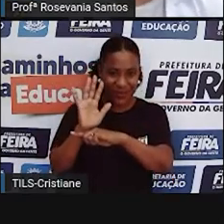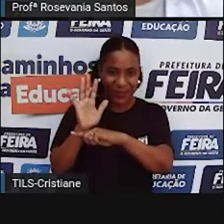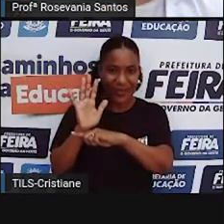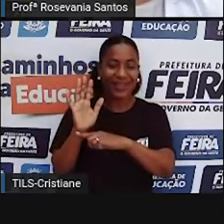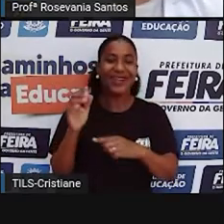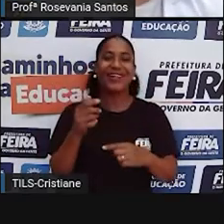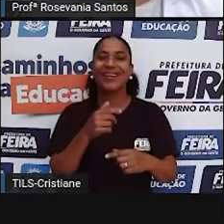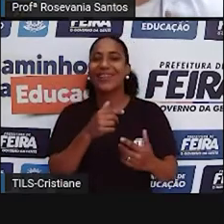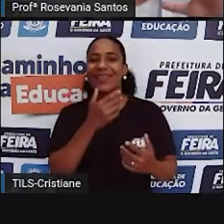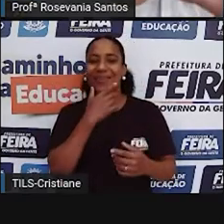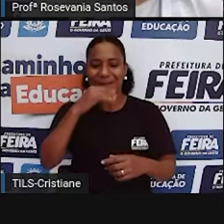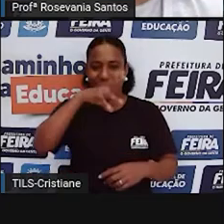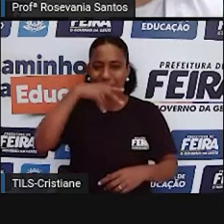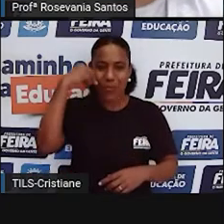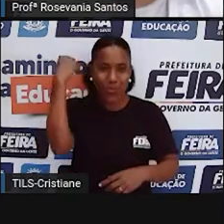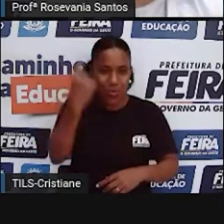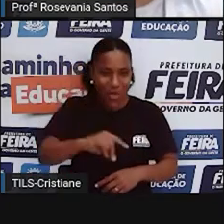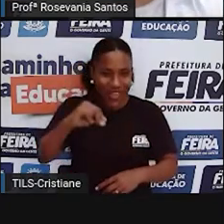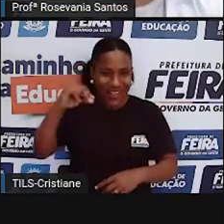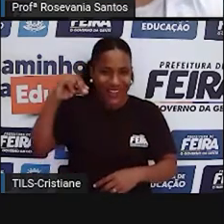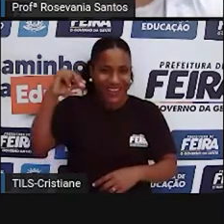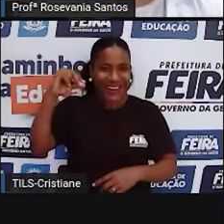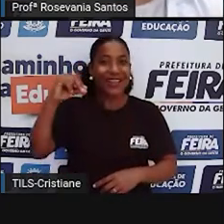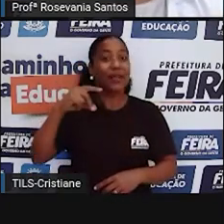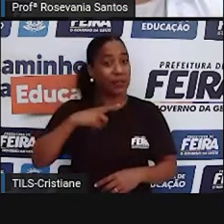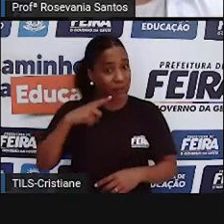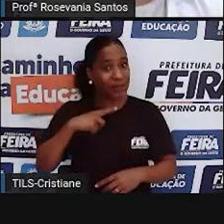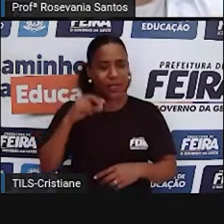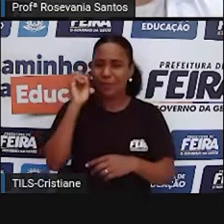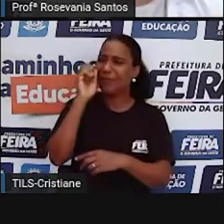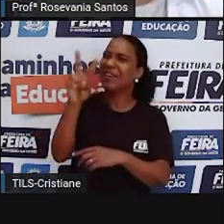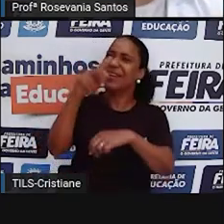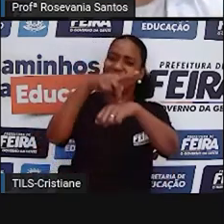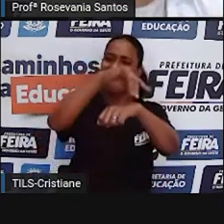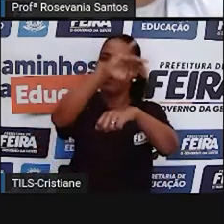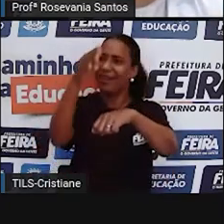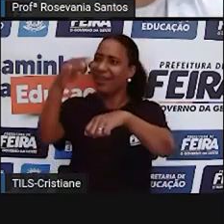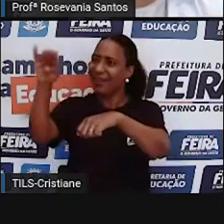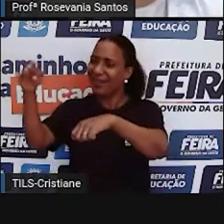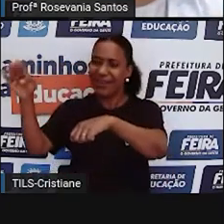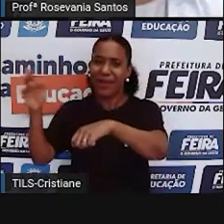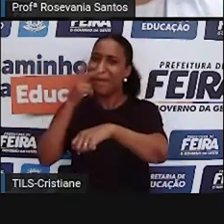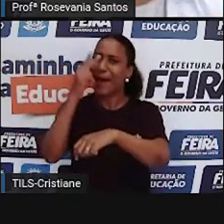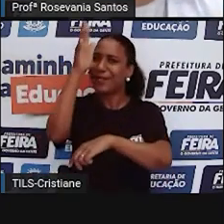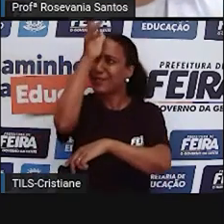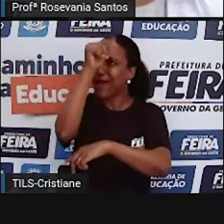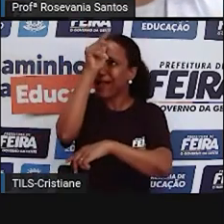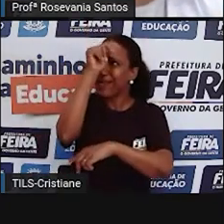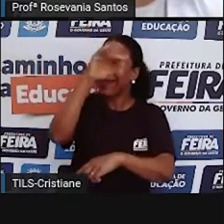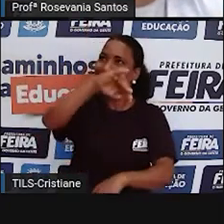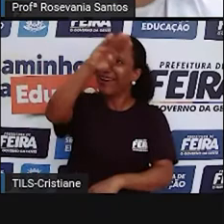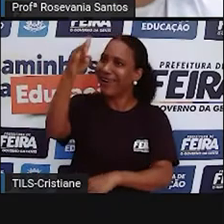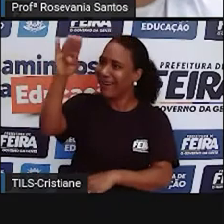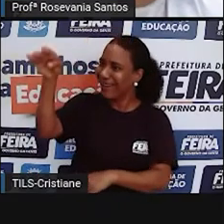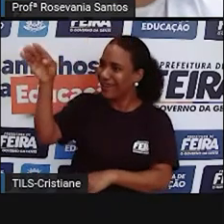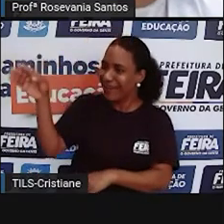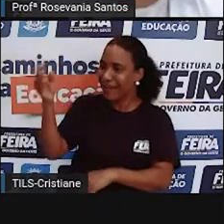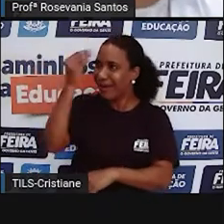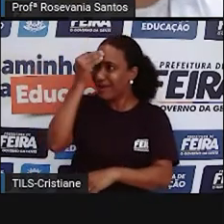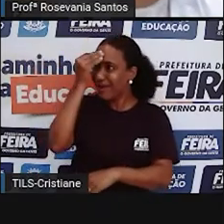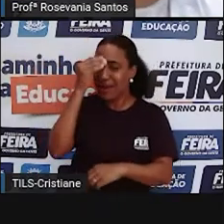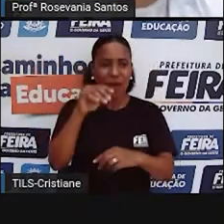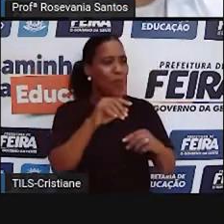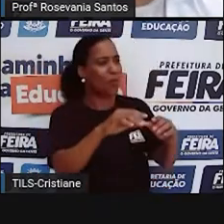galinha. Ah, aquela dali parece um pão. E assim sucessivamente você, né,